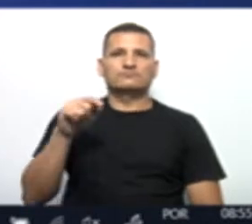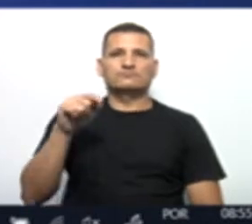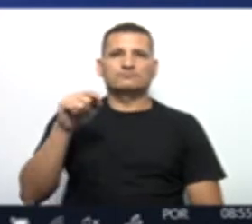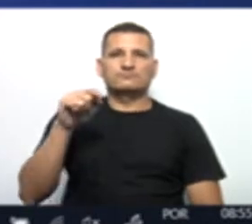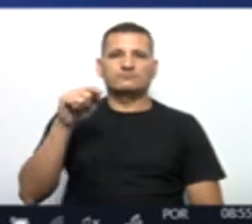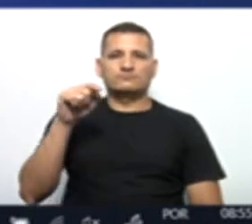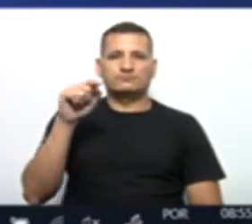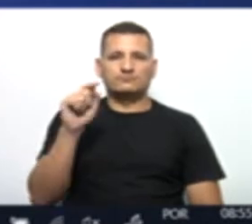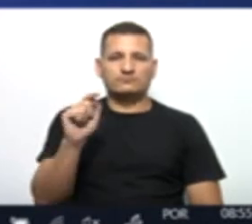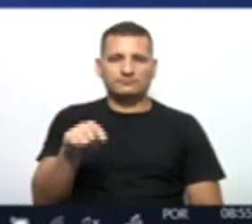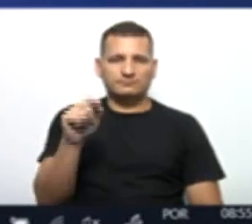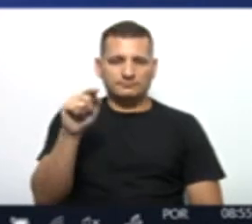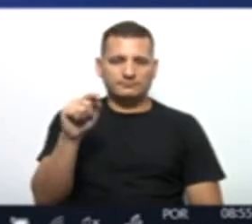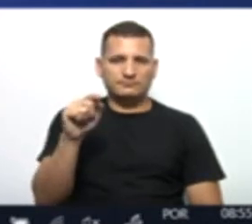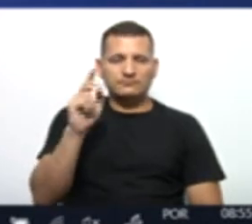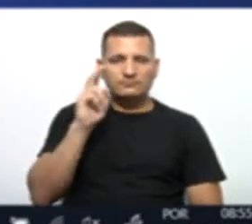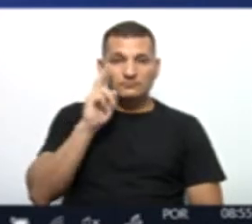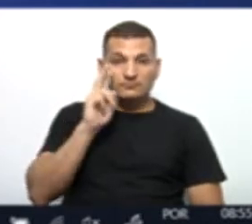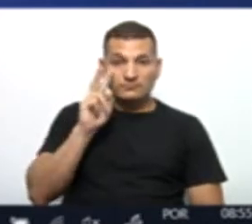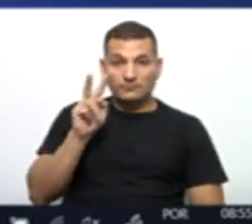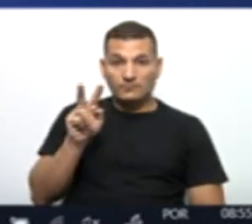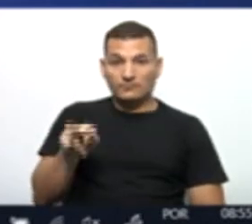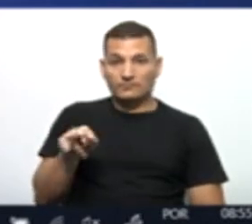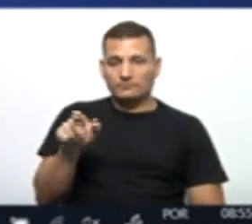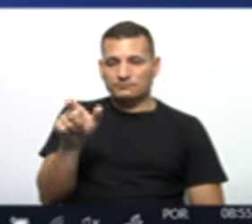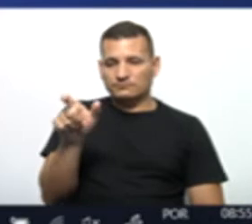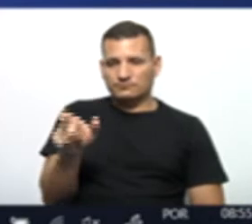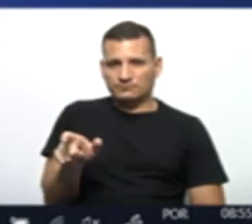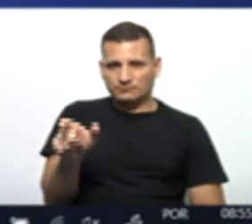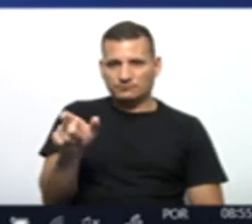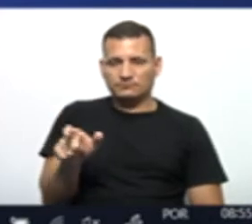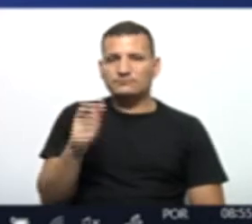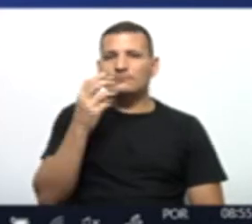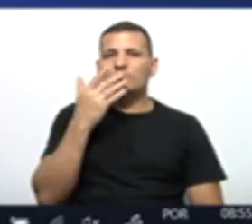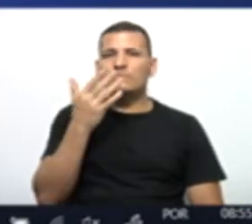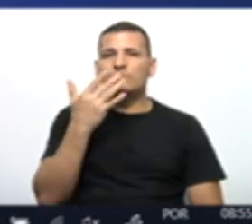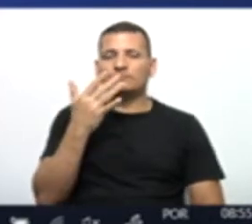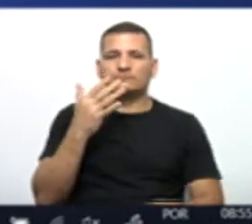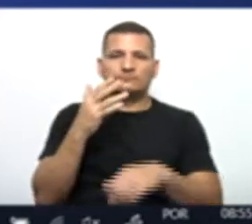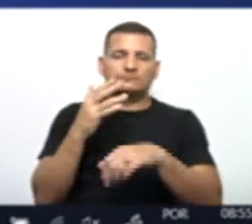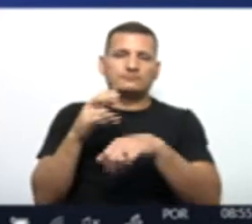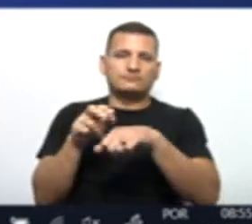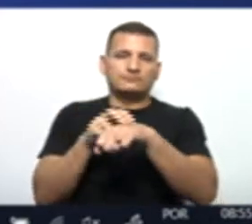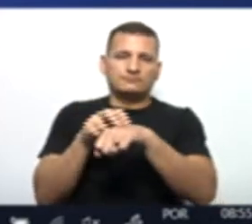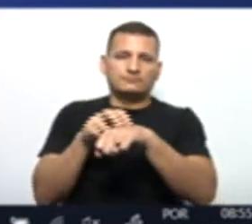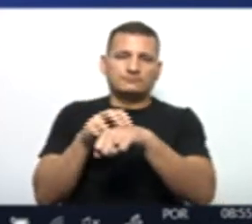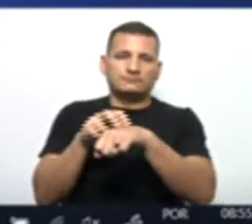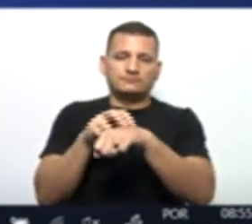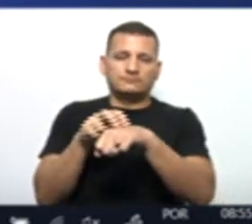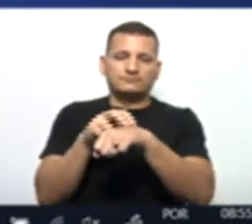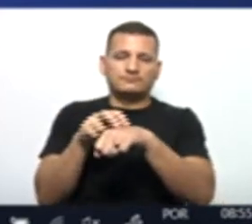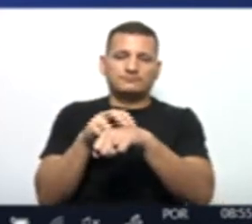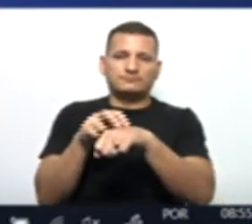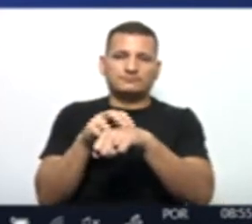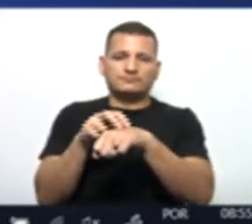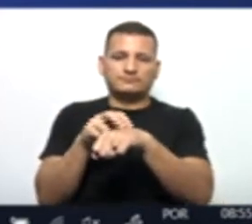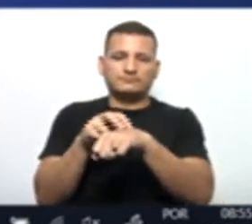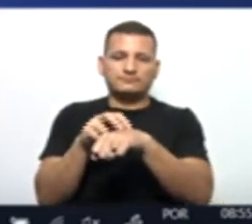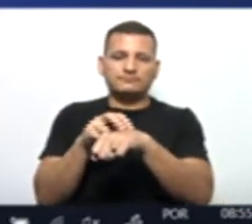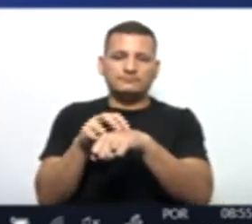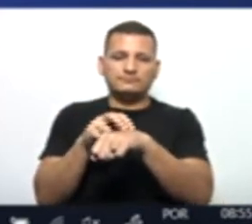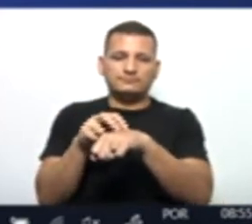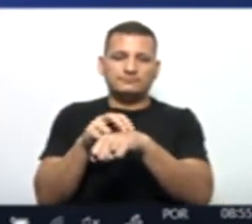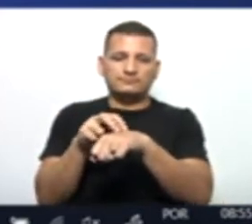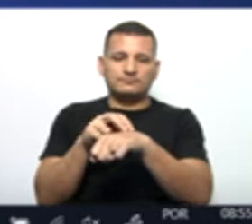para que ele fique verdinho aqui. Quando ele ficou verde, você vê ali que está escrito local server, all services running, ou seja,